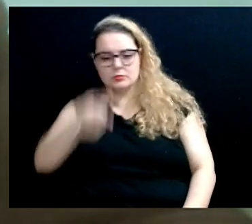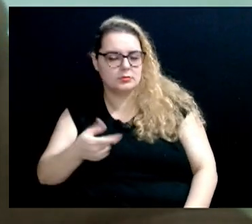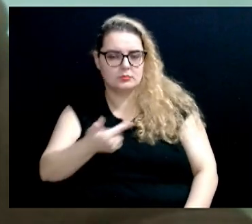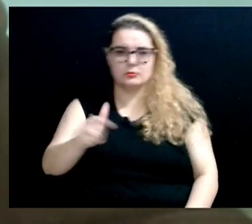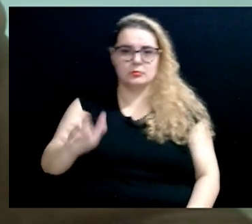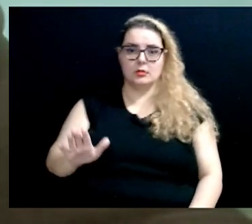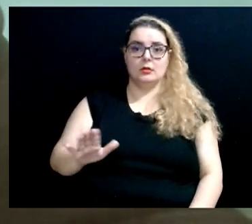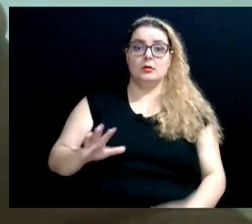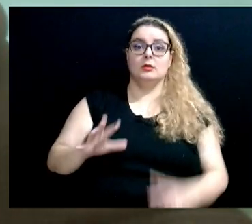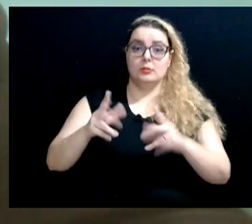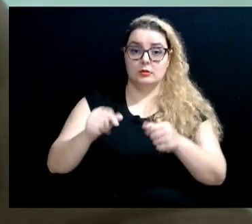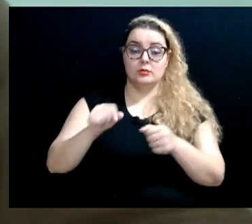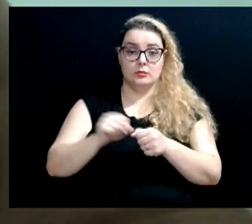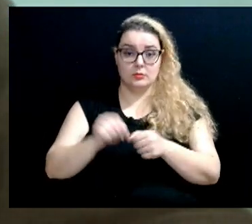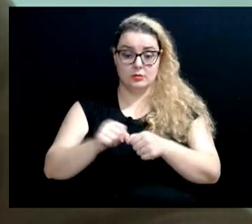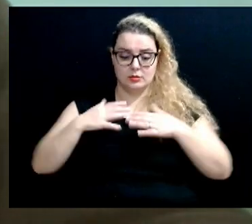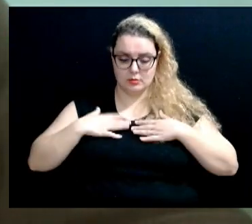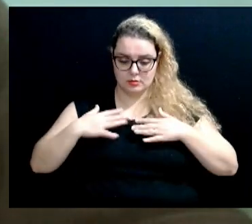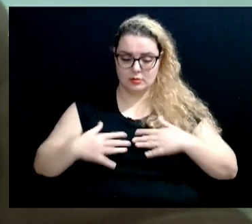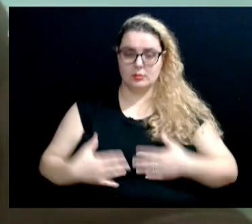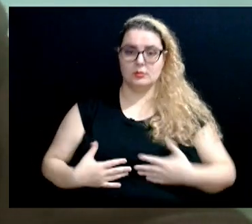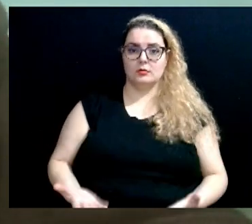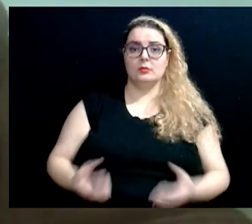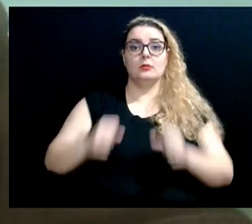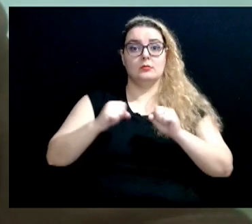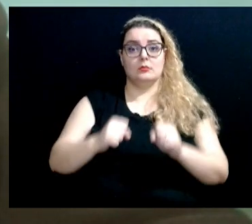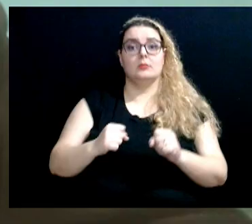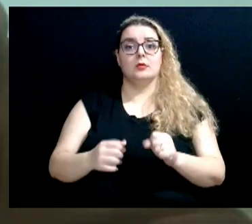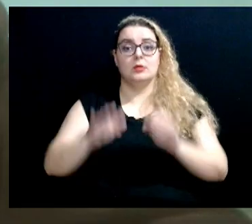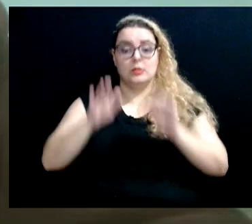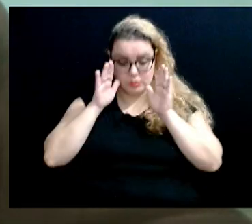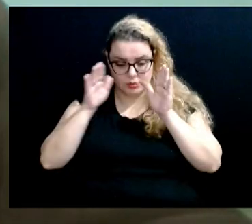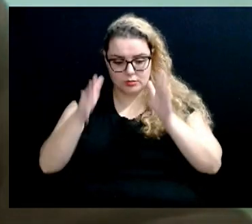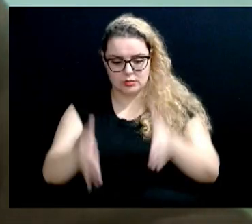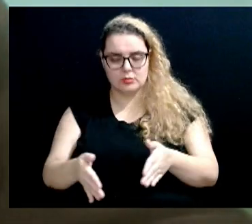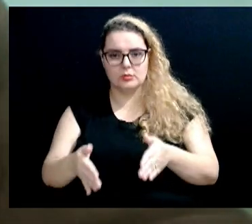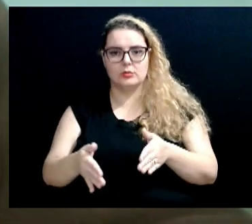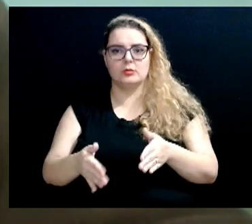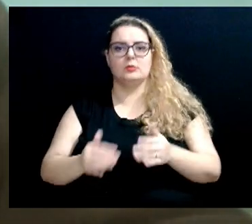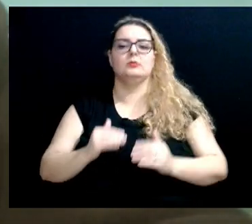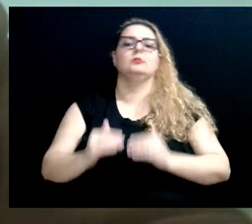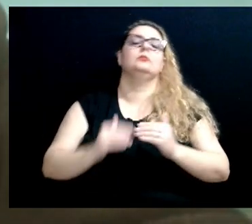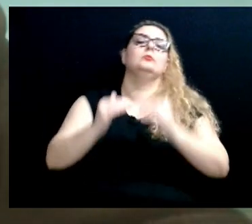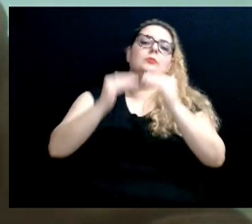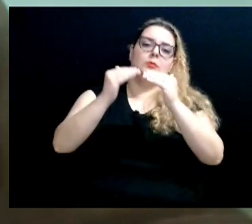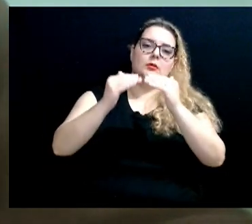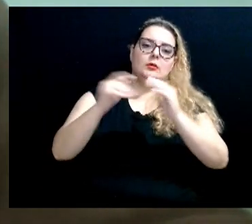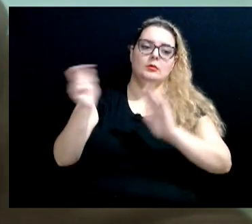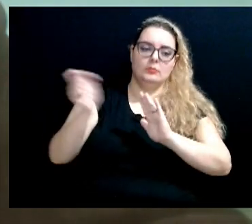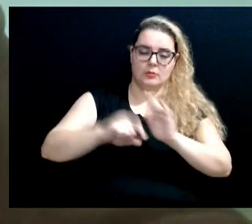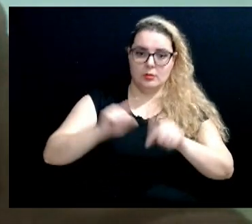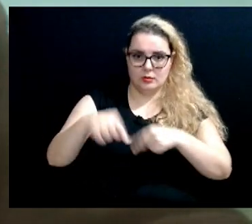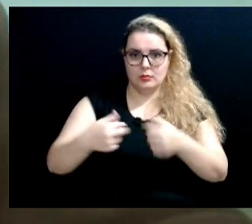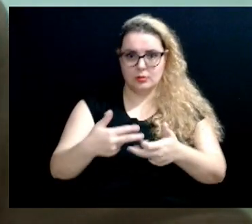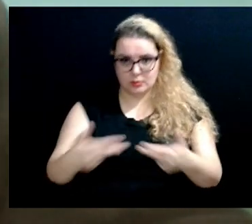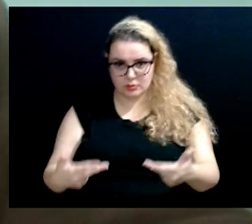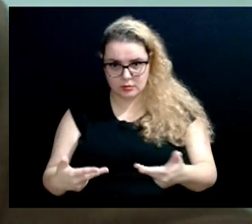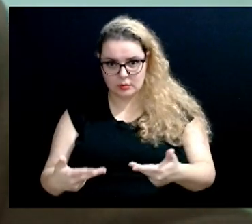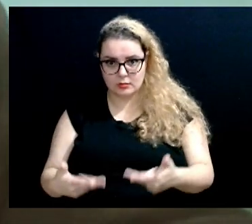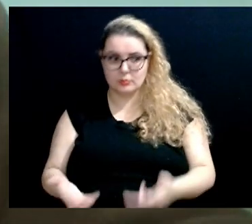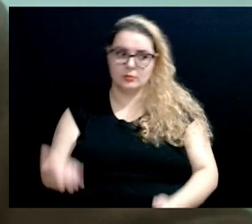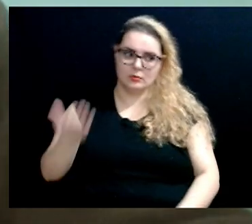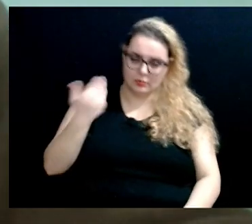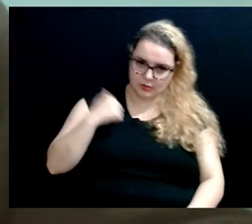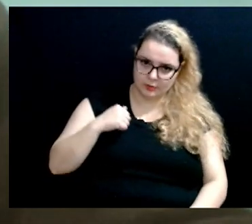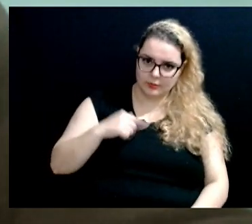as funções orgânicas possam estar concentradas em se recuperar para executar outras coisas. Então vamos lá, eu tenho ciclos